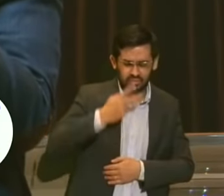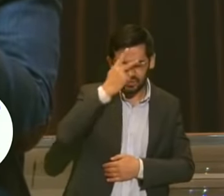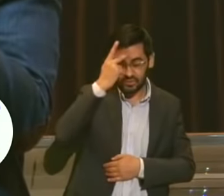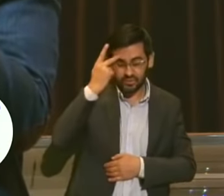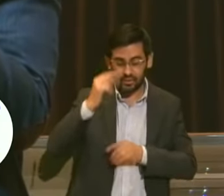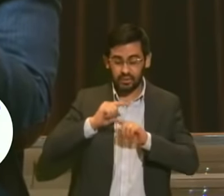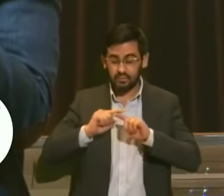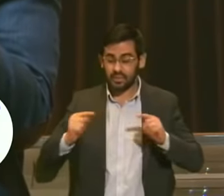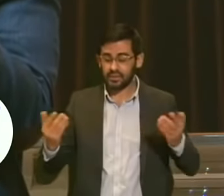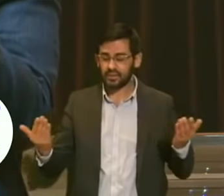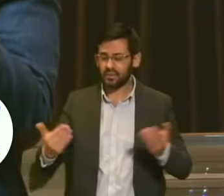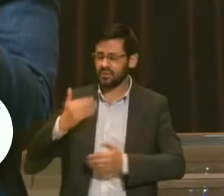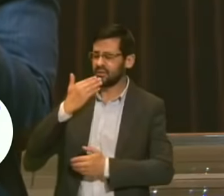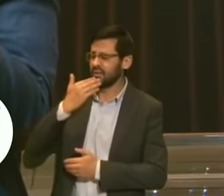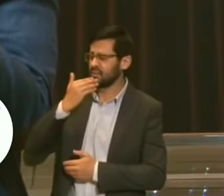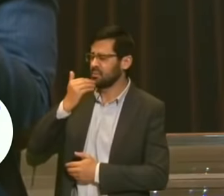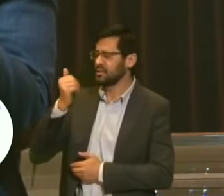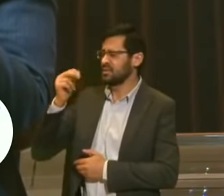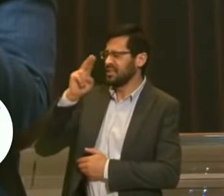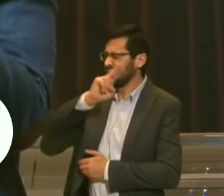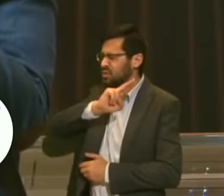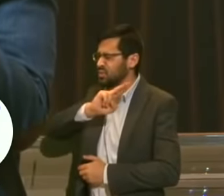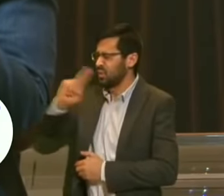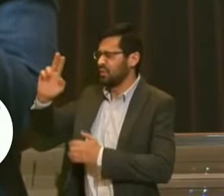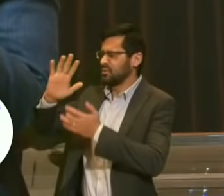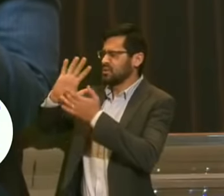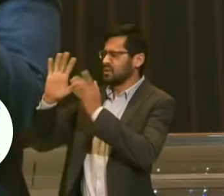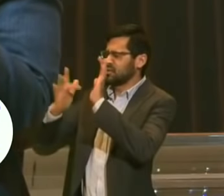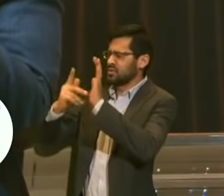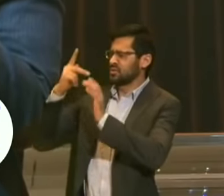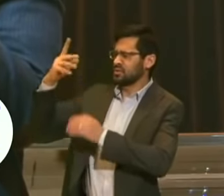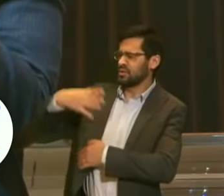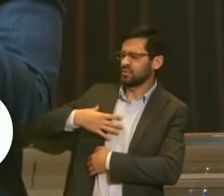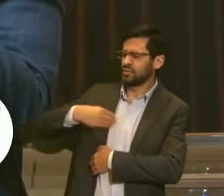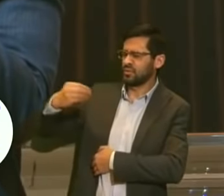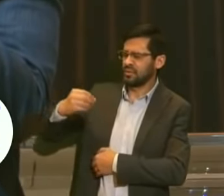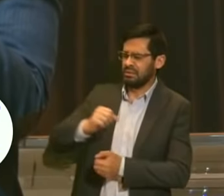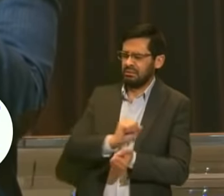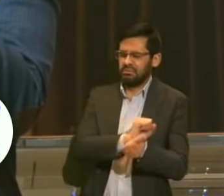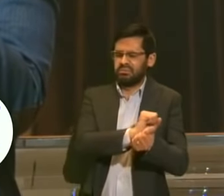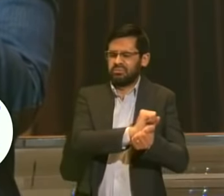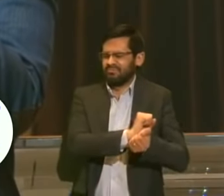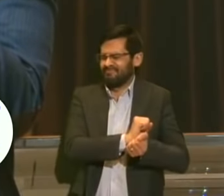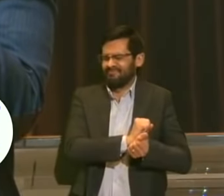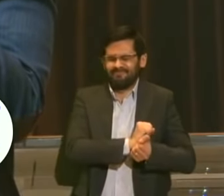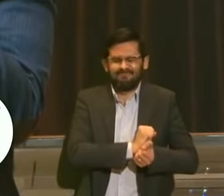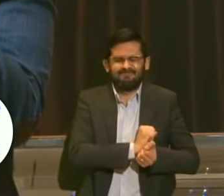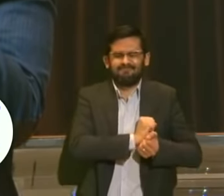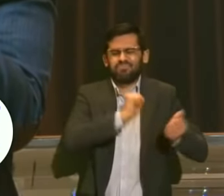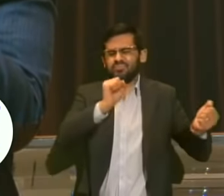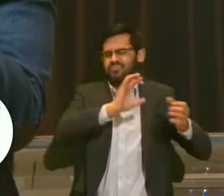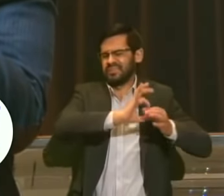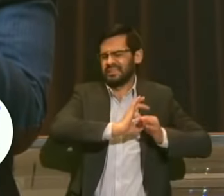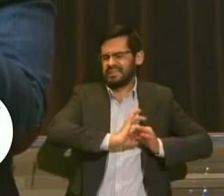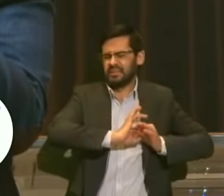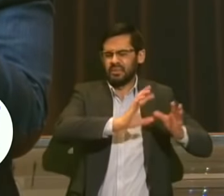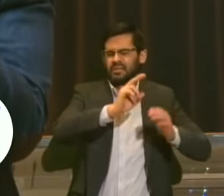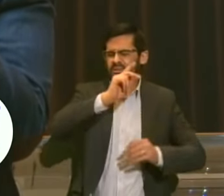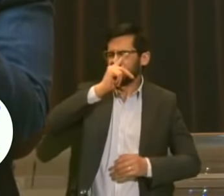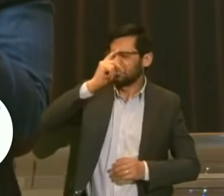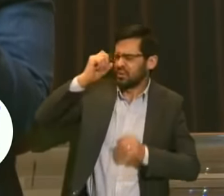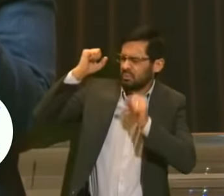quero te pedir, no nome de Jesus, o teu Filho, que essas algemas sejam quebradas pelo poder